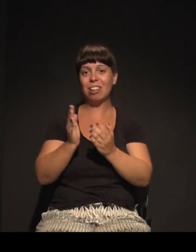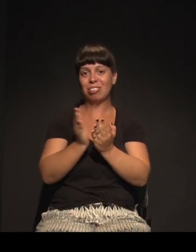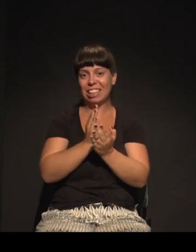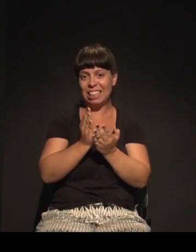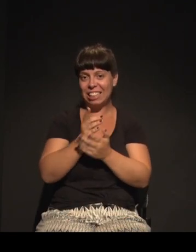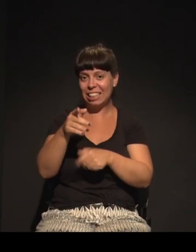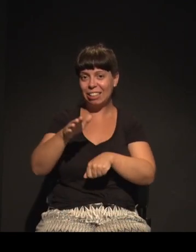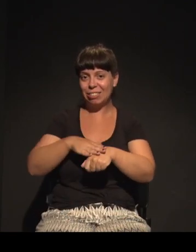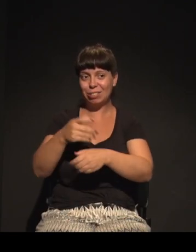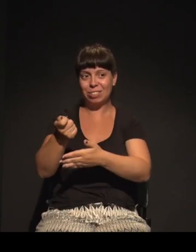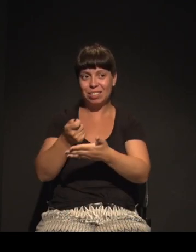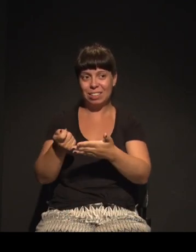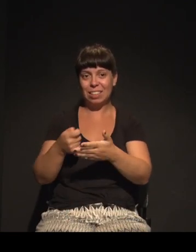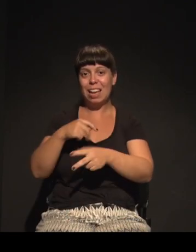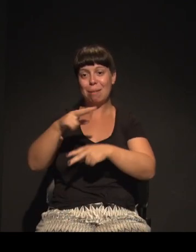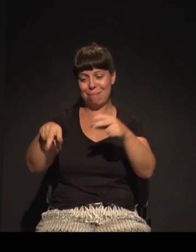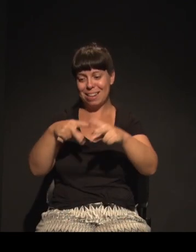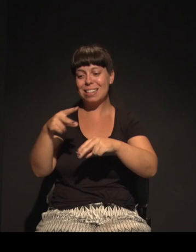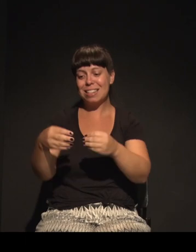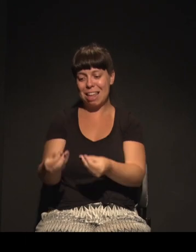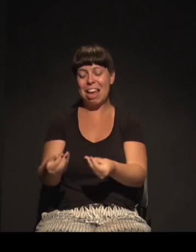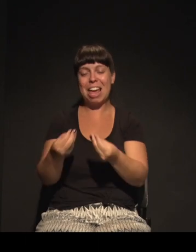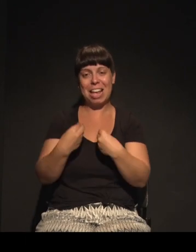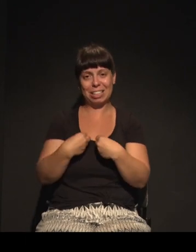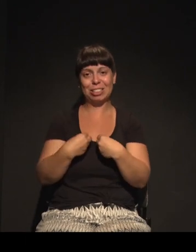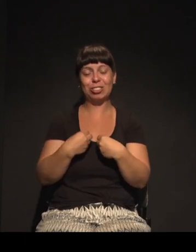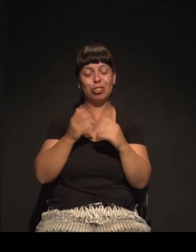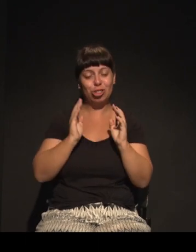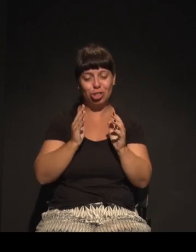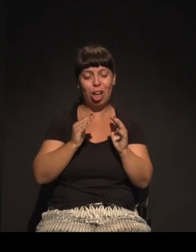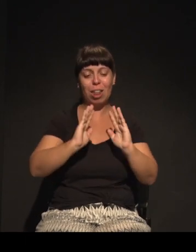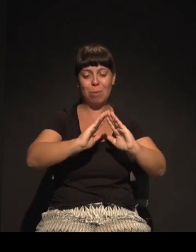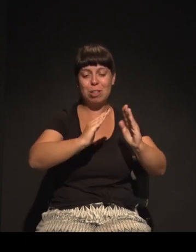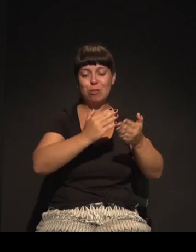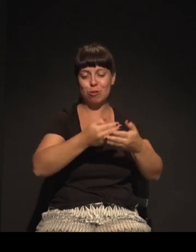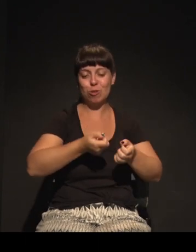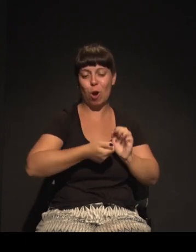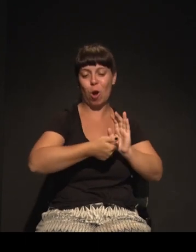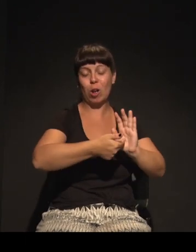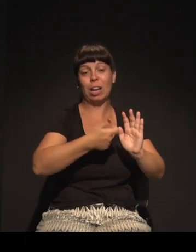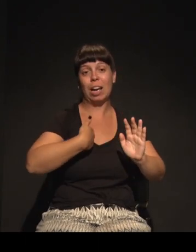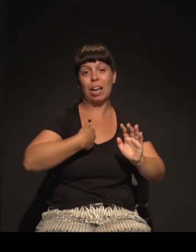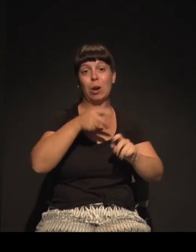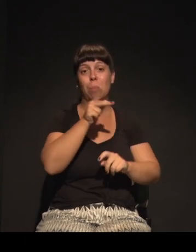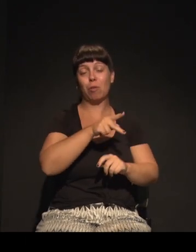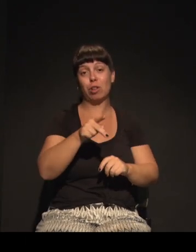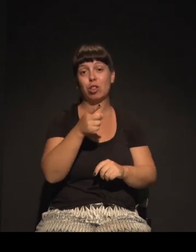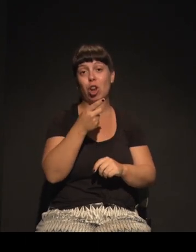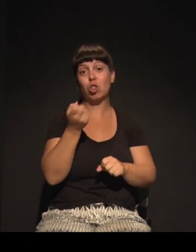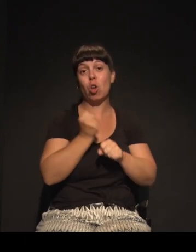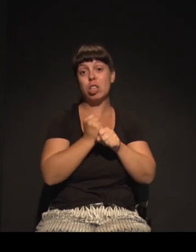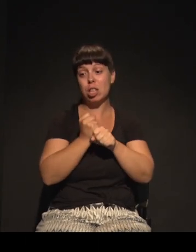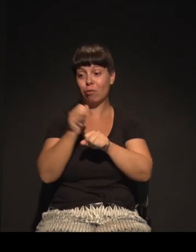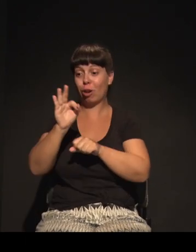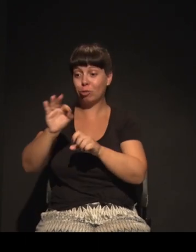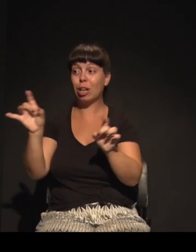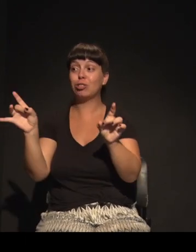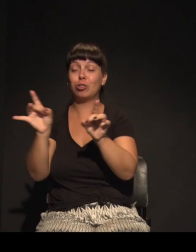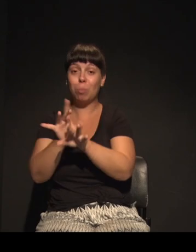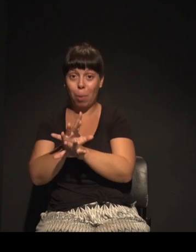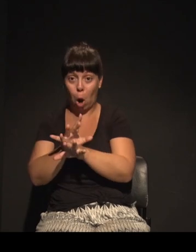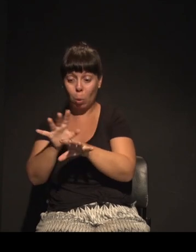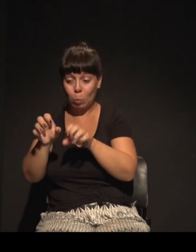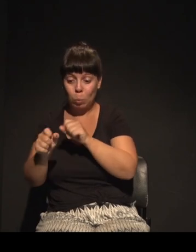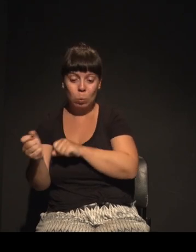faz ele me deu alguns de presente eu já apresentei lá na minha escola foi 12 anos professora sempre sai da faculdade de aula